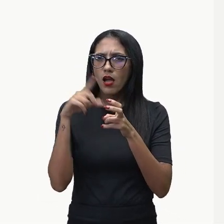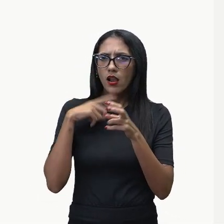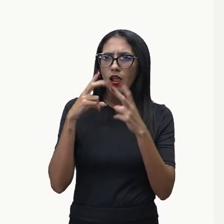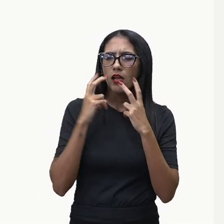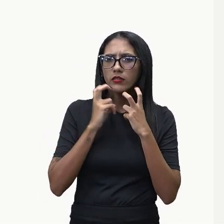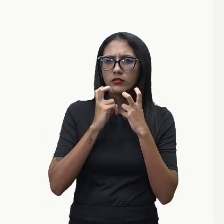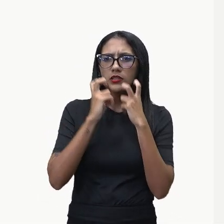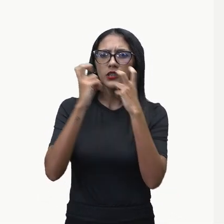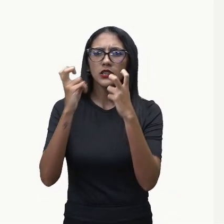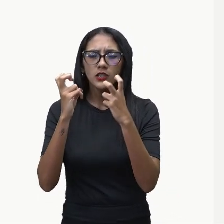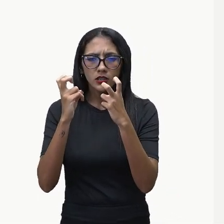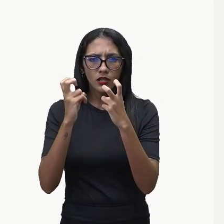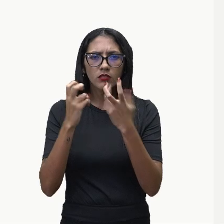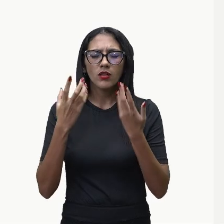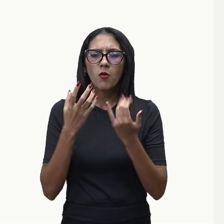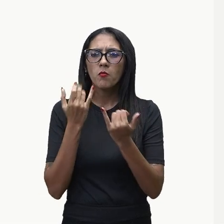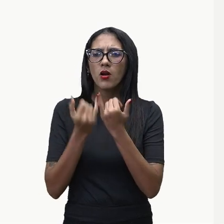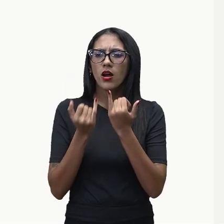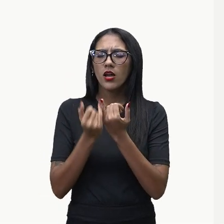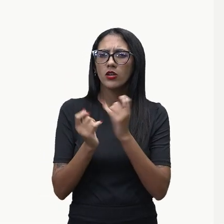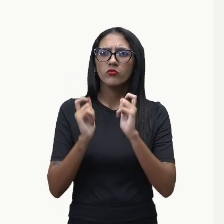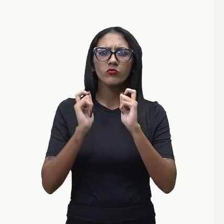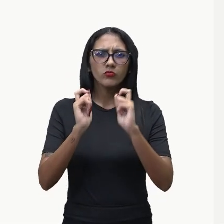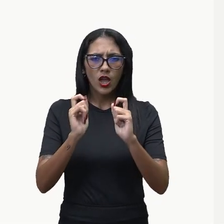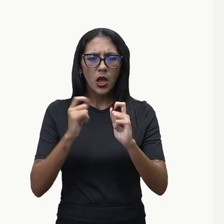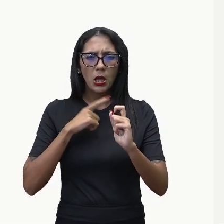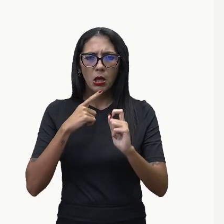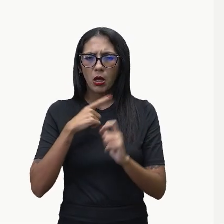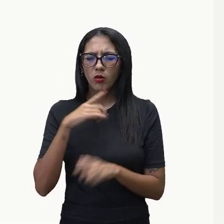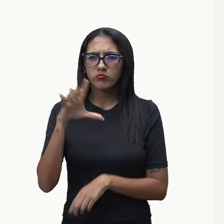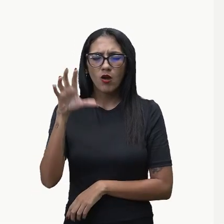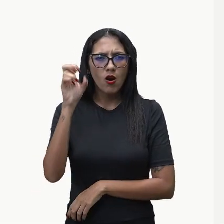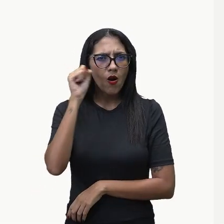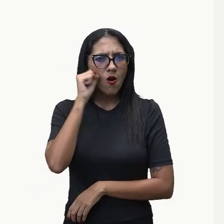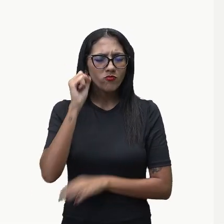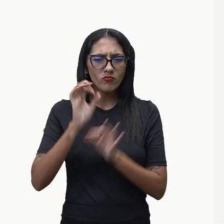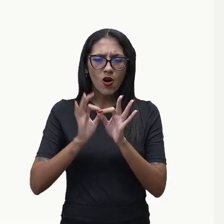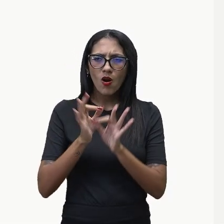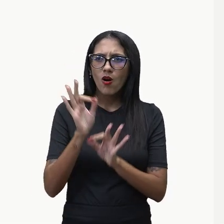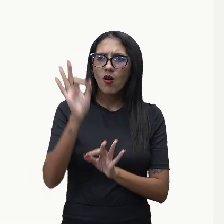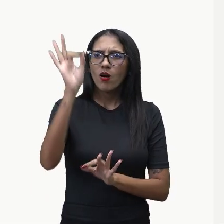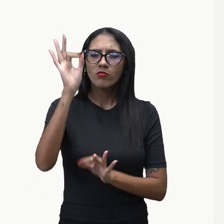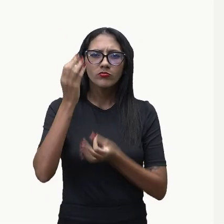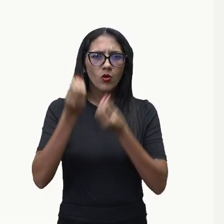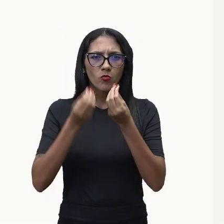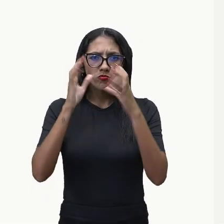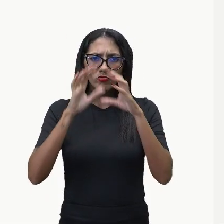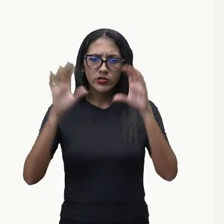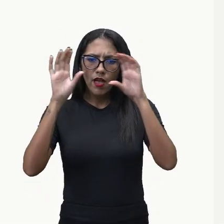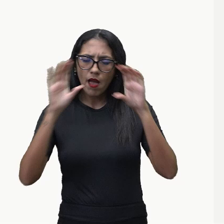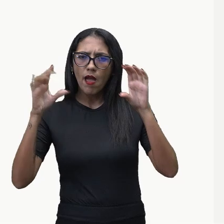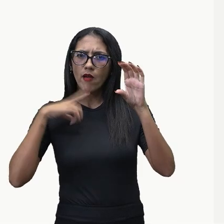que chega ao céu. Então a gente tem a ideia desse a grita,